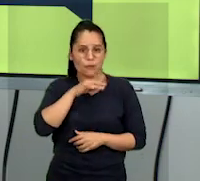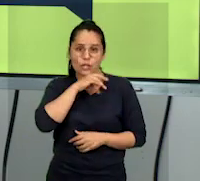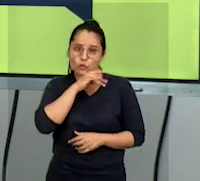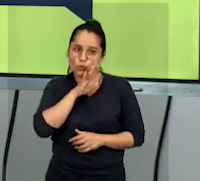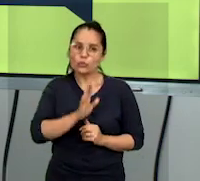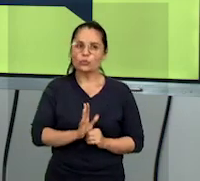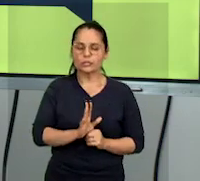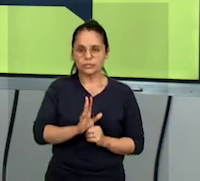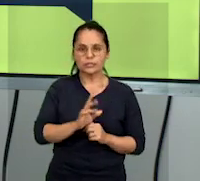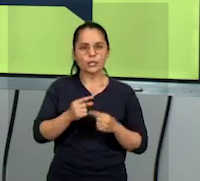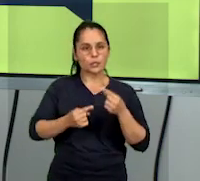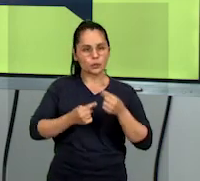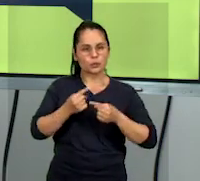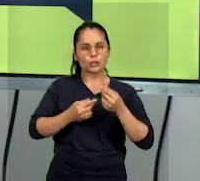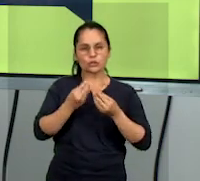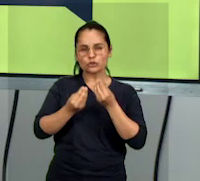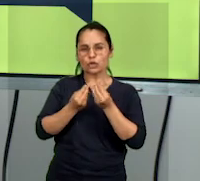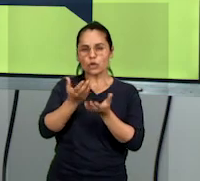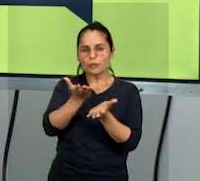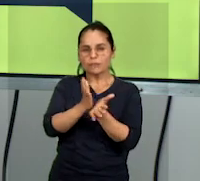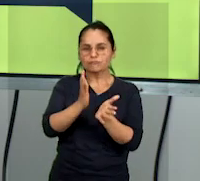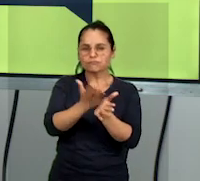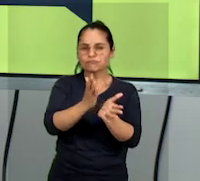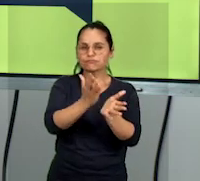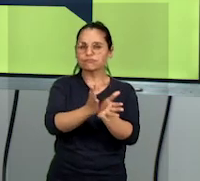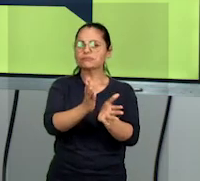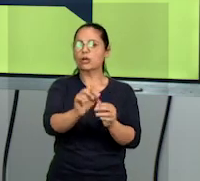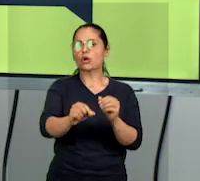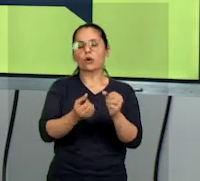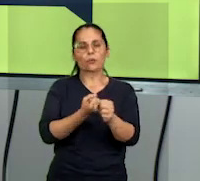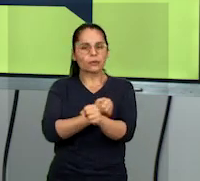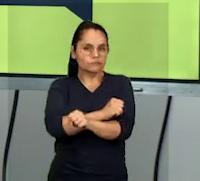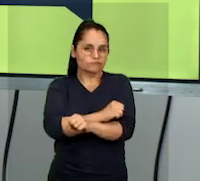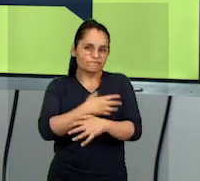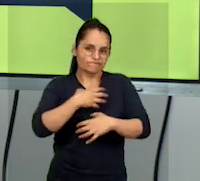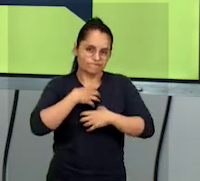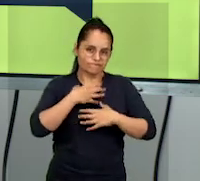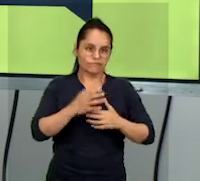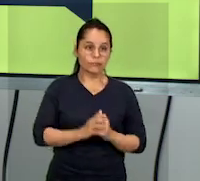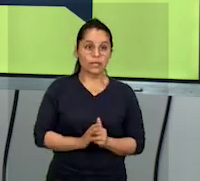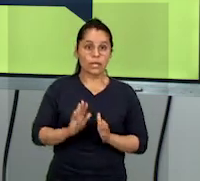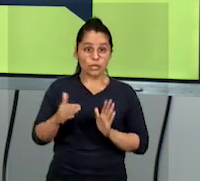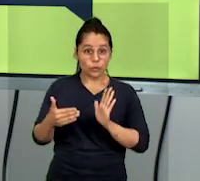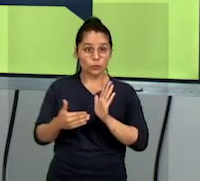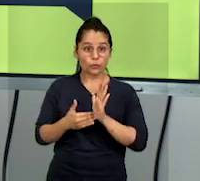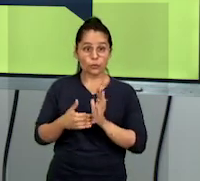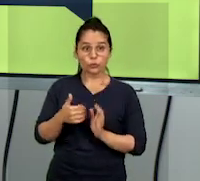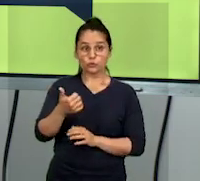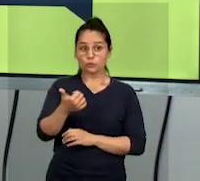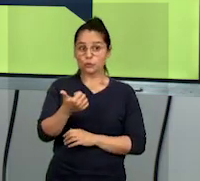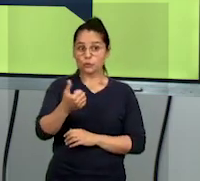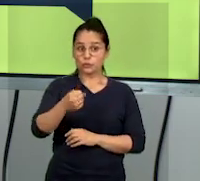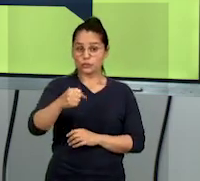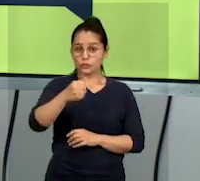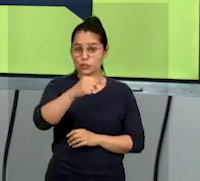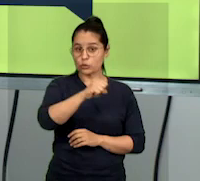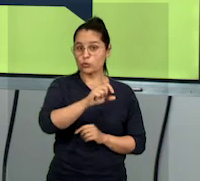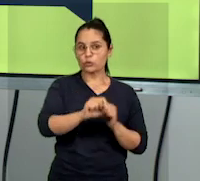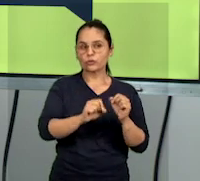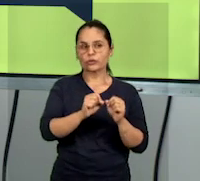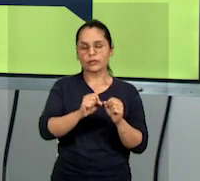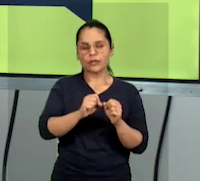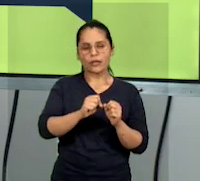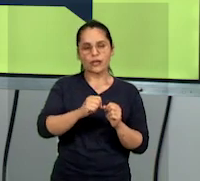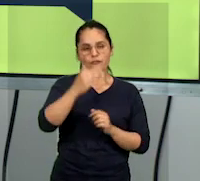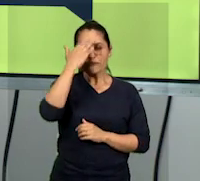né, nessa política de ir abolindo a escravidão dessa maneira. E por último, em 1888, tem a famosa